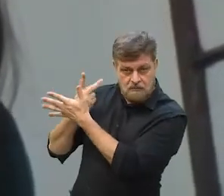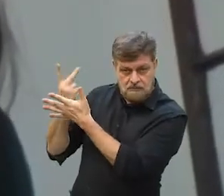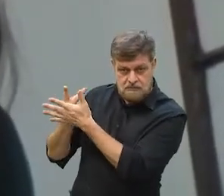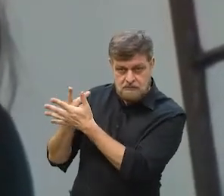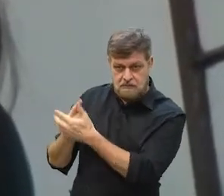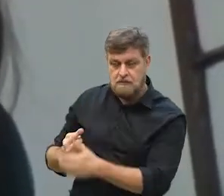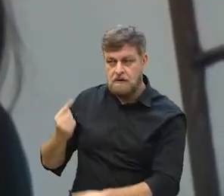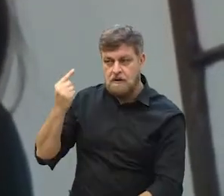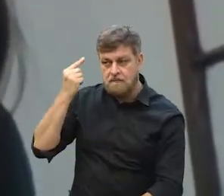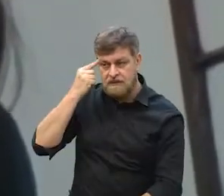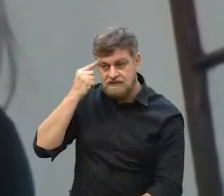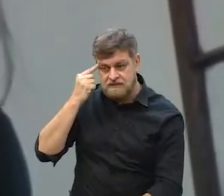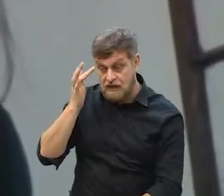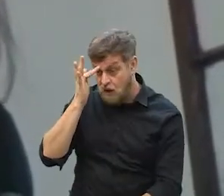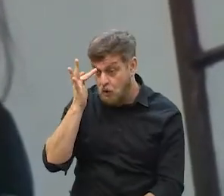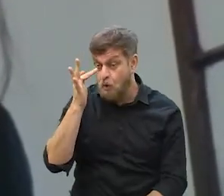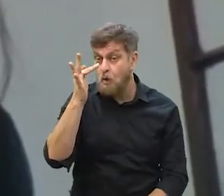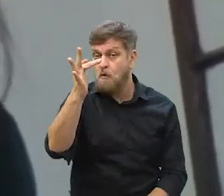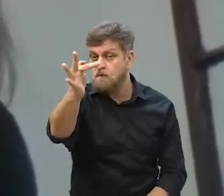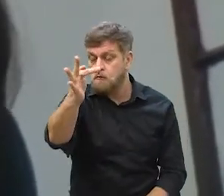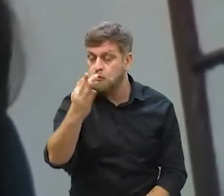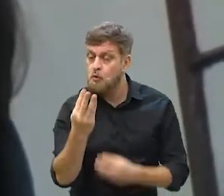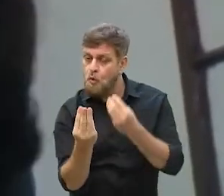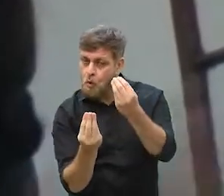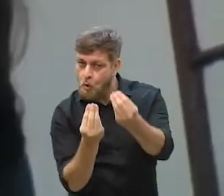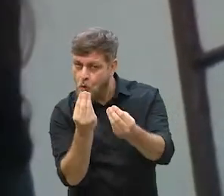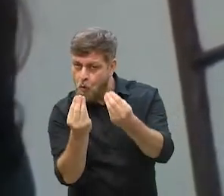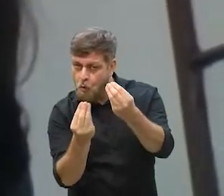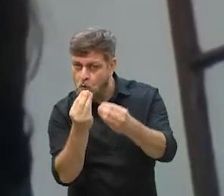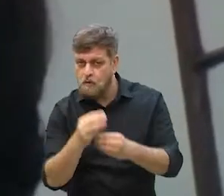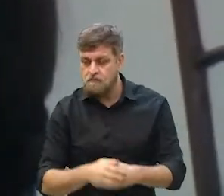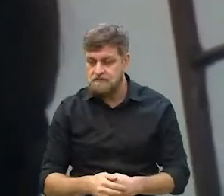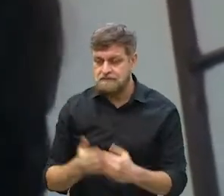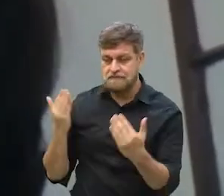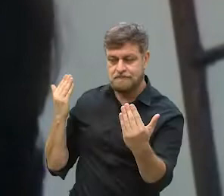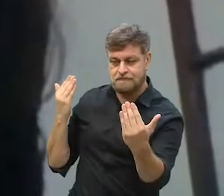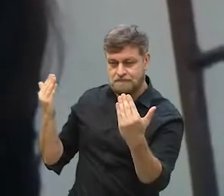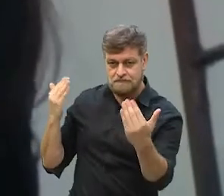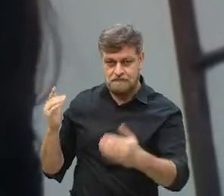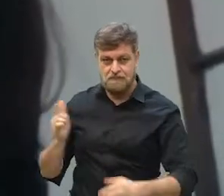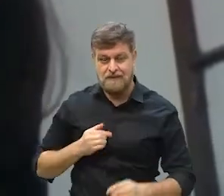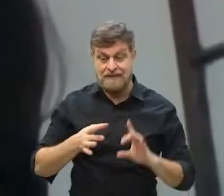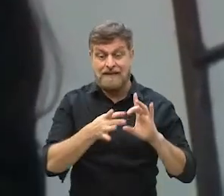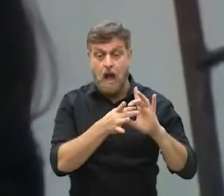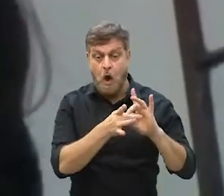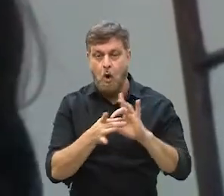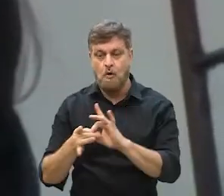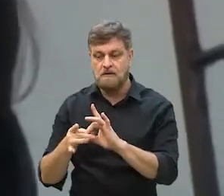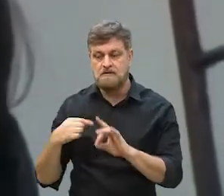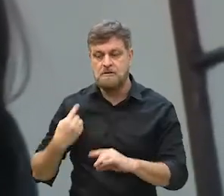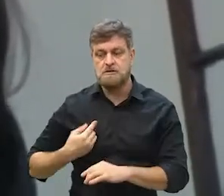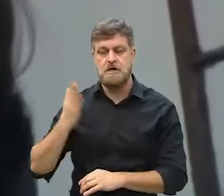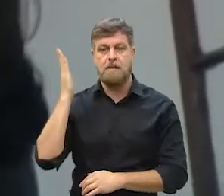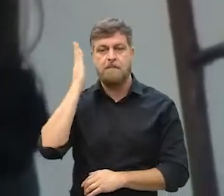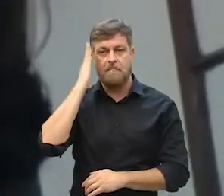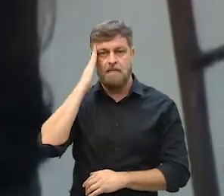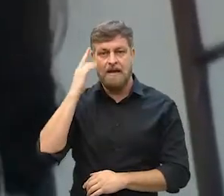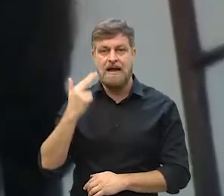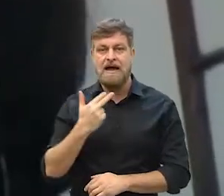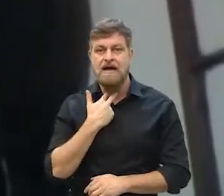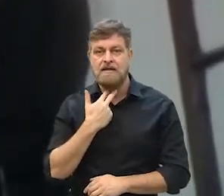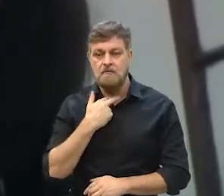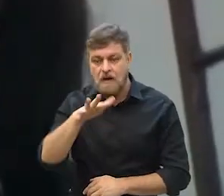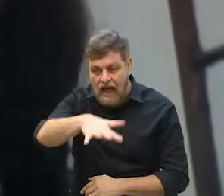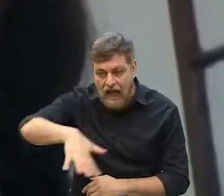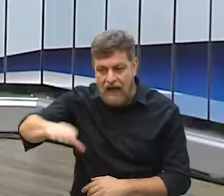vislumbrar o que nós temos à frente, o nosso futuro, do ponto de vista de contextos, né, mas sem perder a leitura